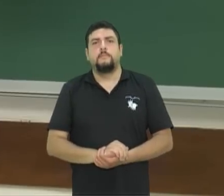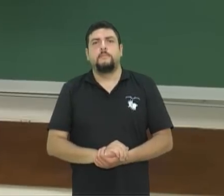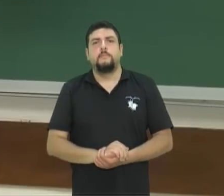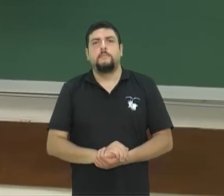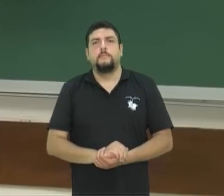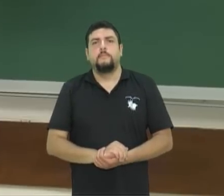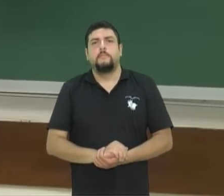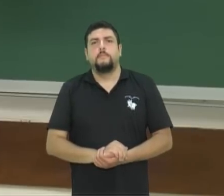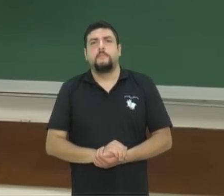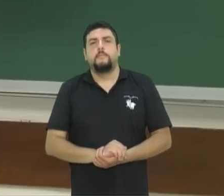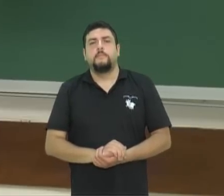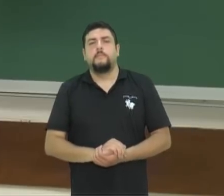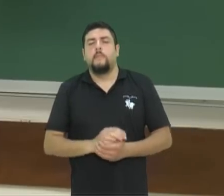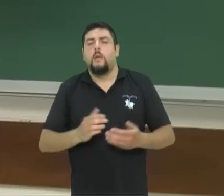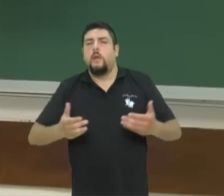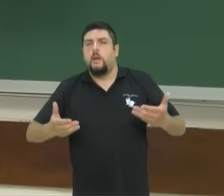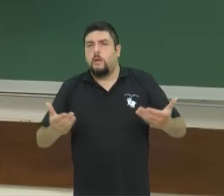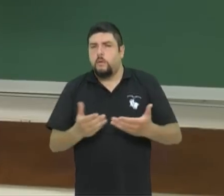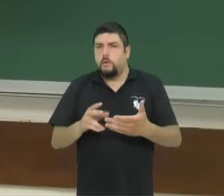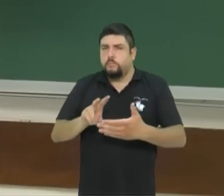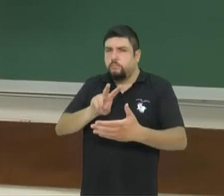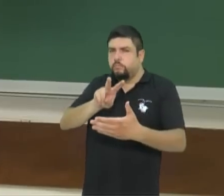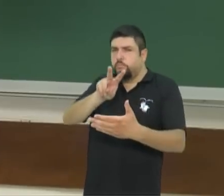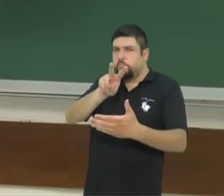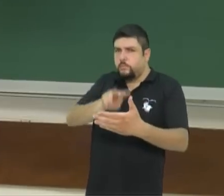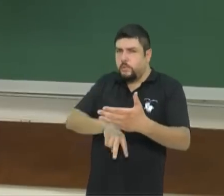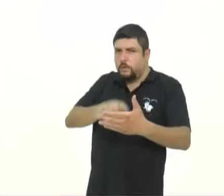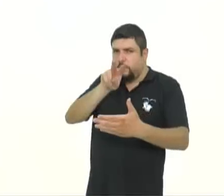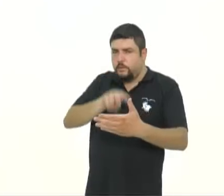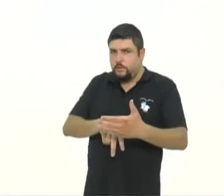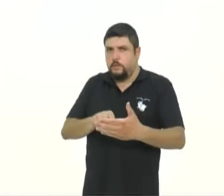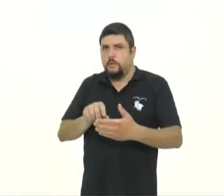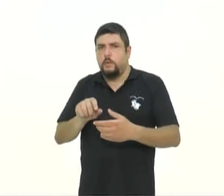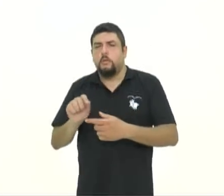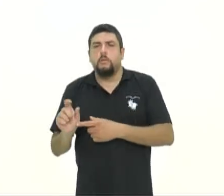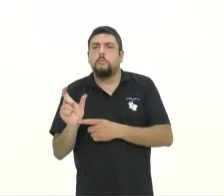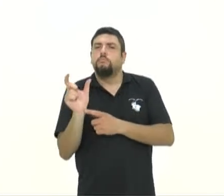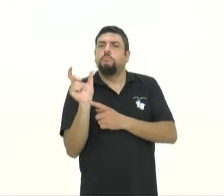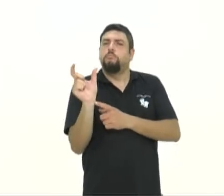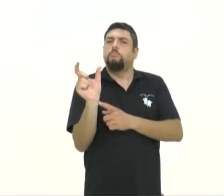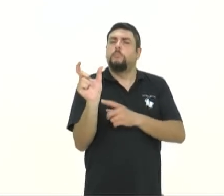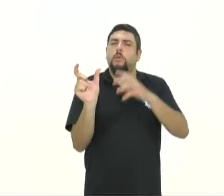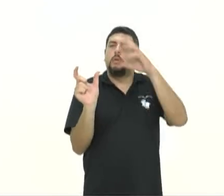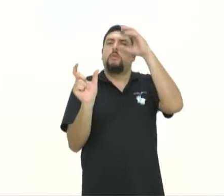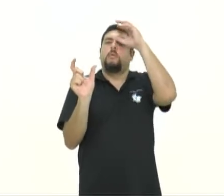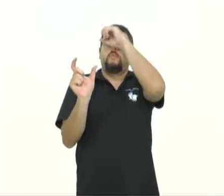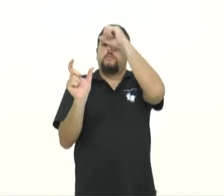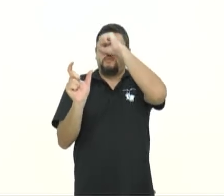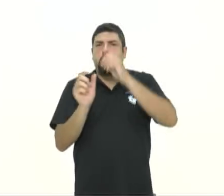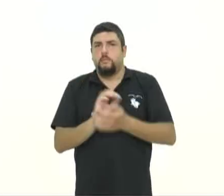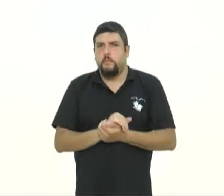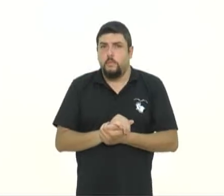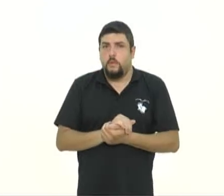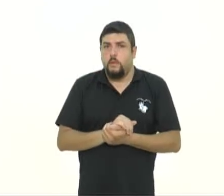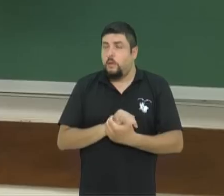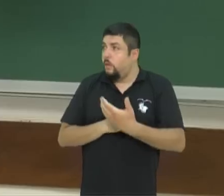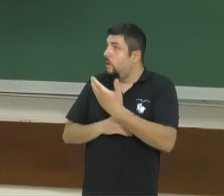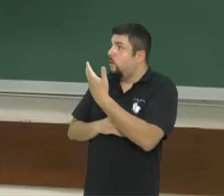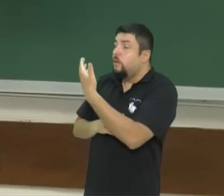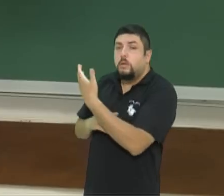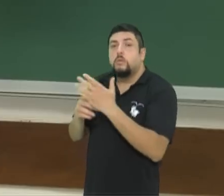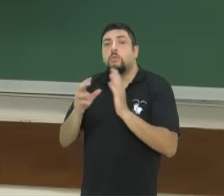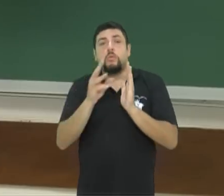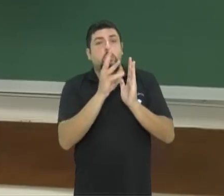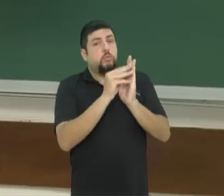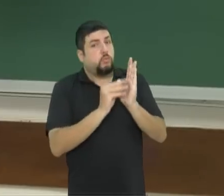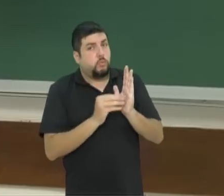Convido vocês para a gente ler aqui o nosso primeiro verbete de literatura. Esse conteúdo é novo para vocês, né? A